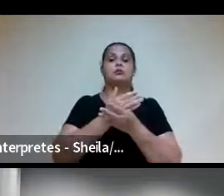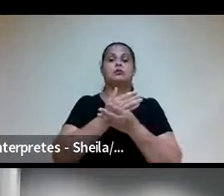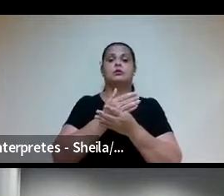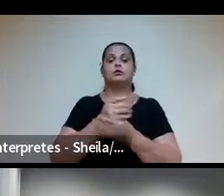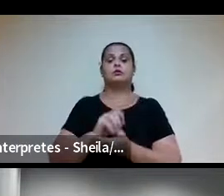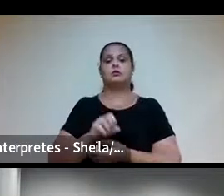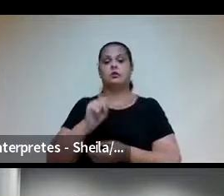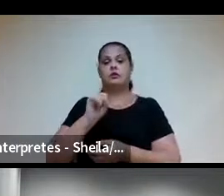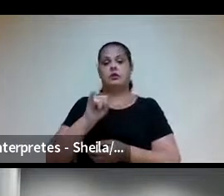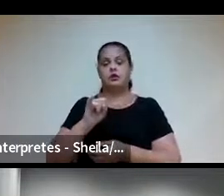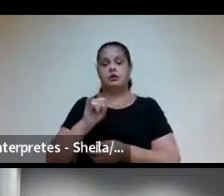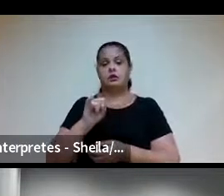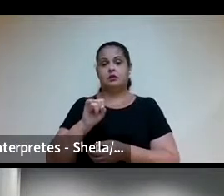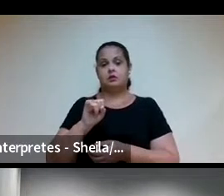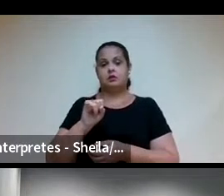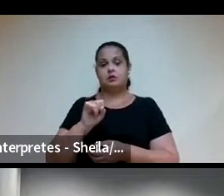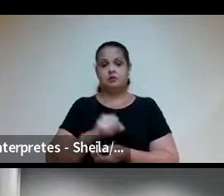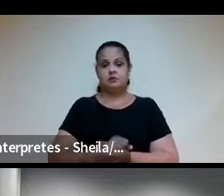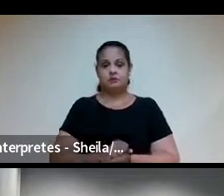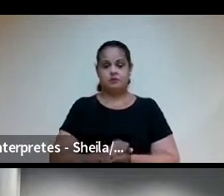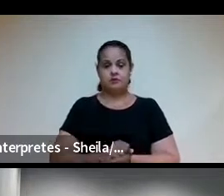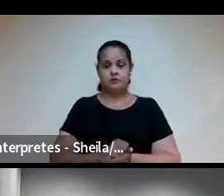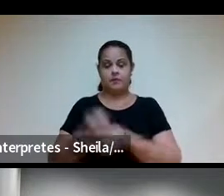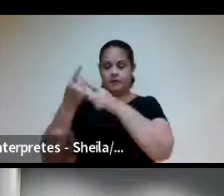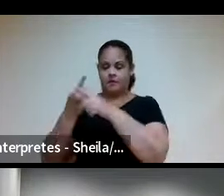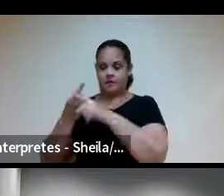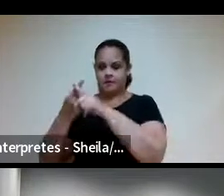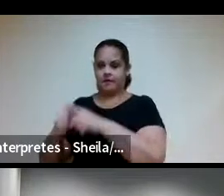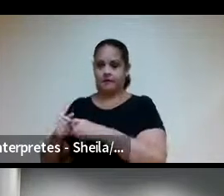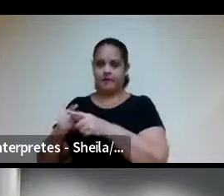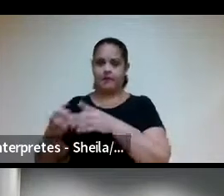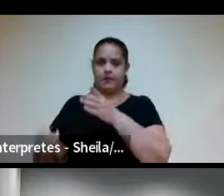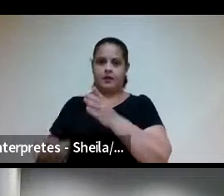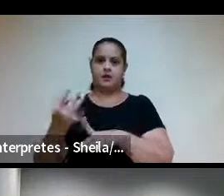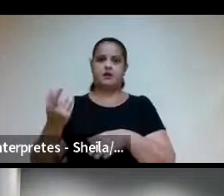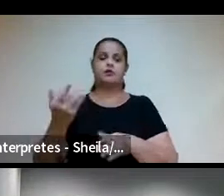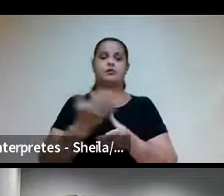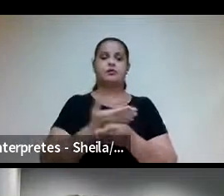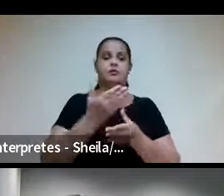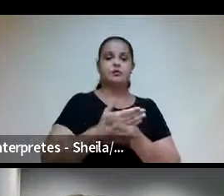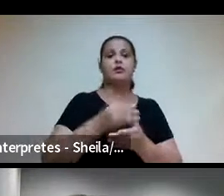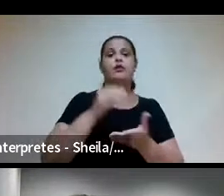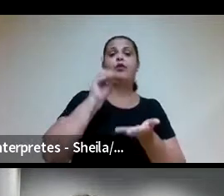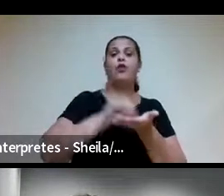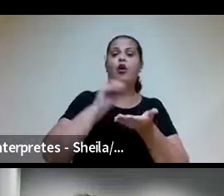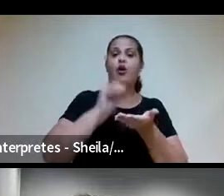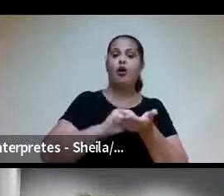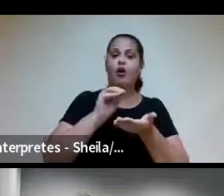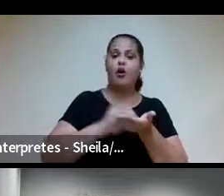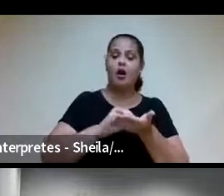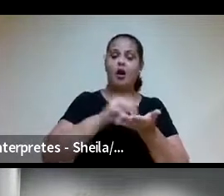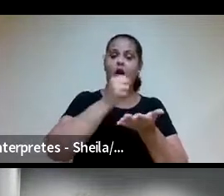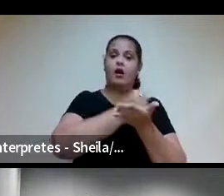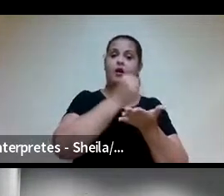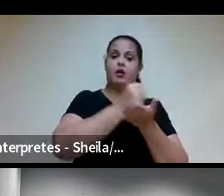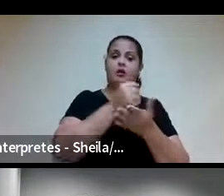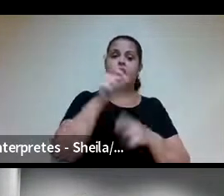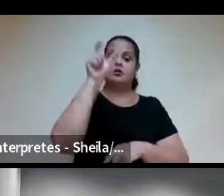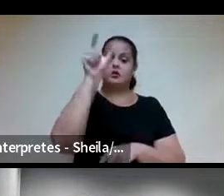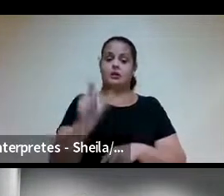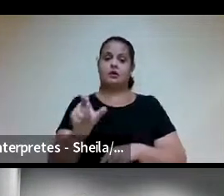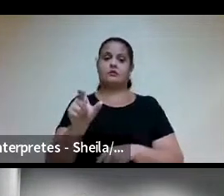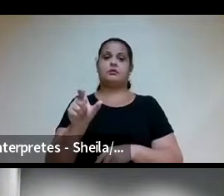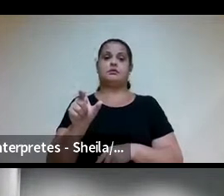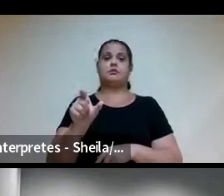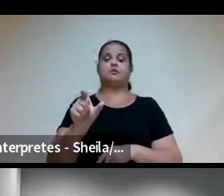Seu cabimento requer a ausência de pressuposto processual de existência do processo ou a falta de nulidade de citação do réu. De maneira que,